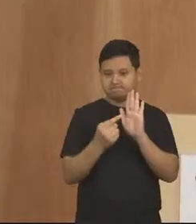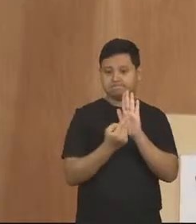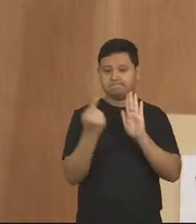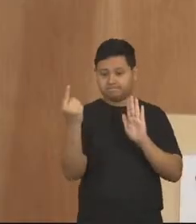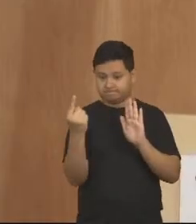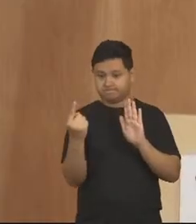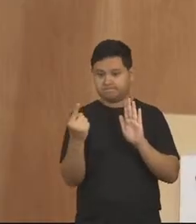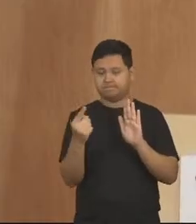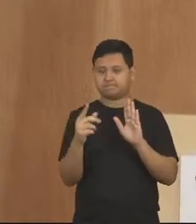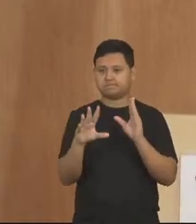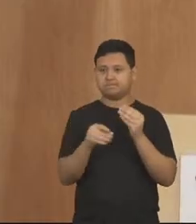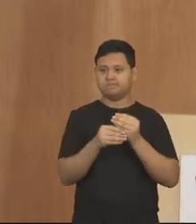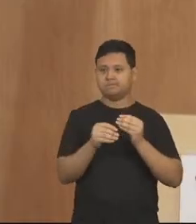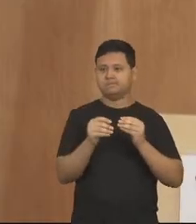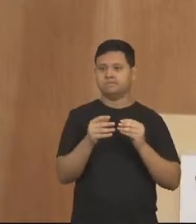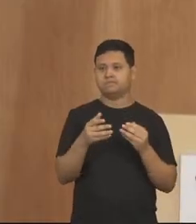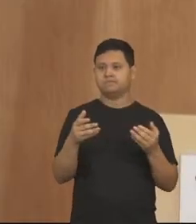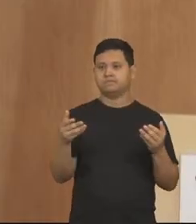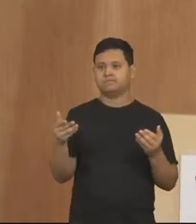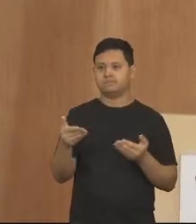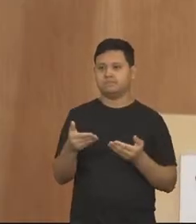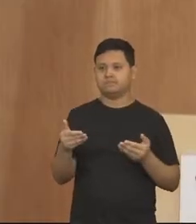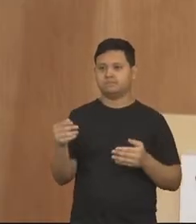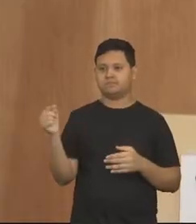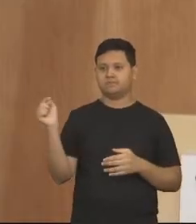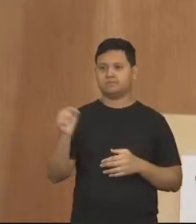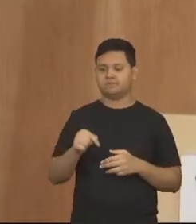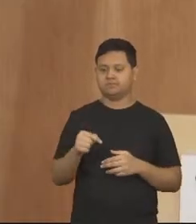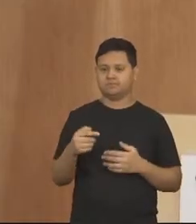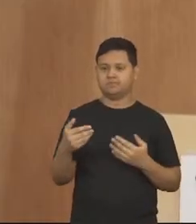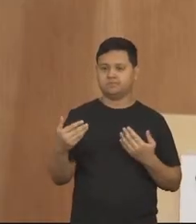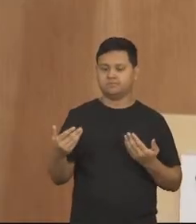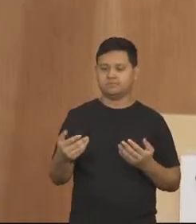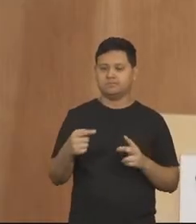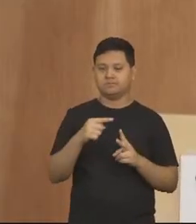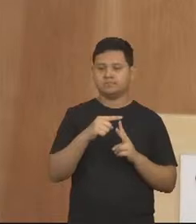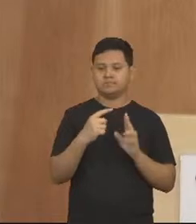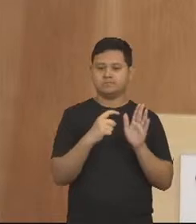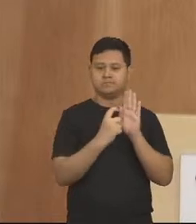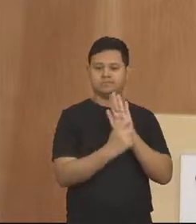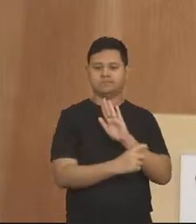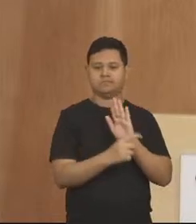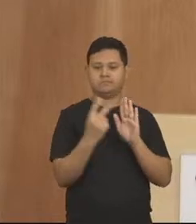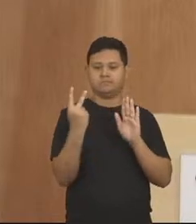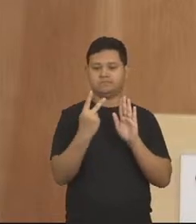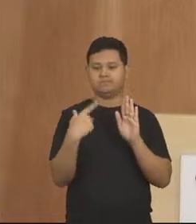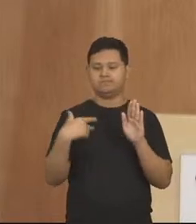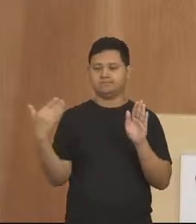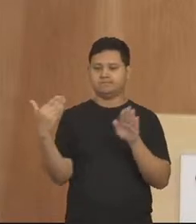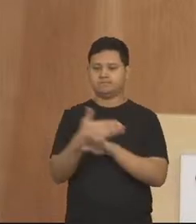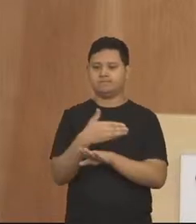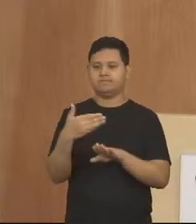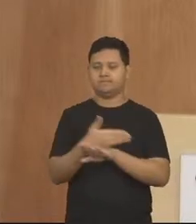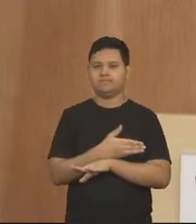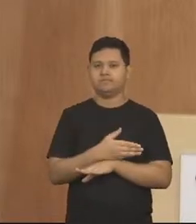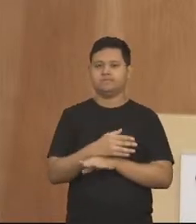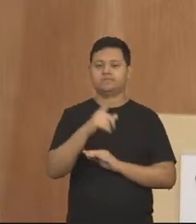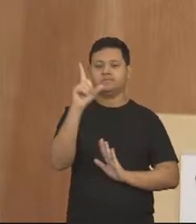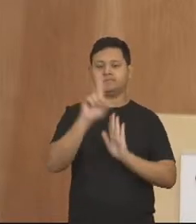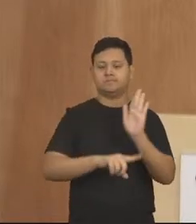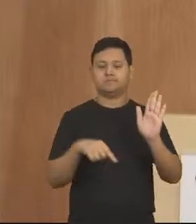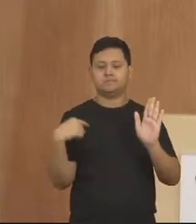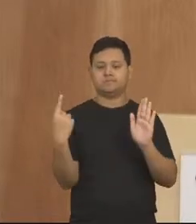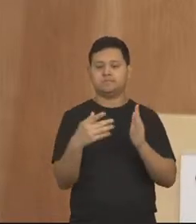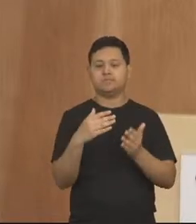fizemos o artigo 1º. No artigo 2º, a gente também propôs que entrasse a lei que a